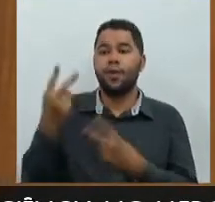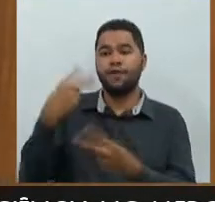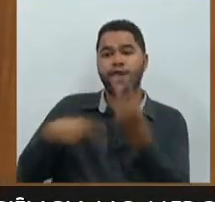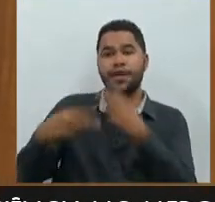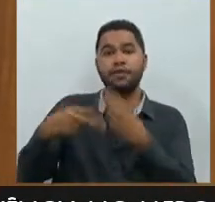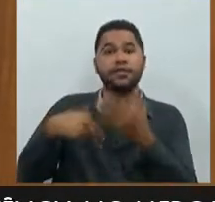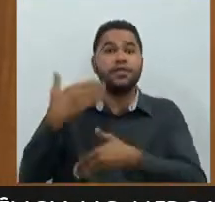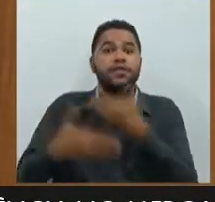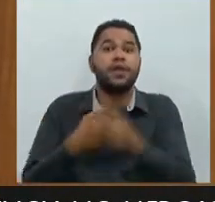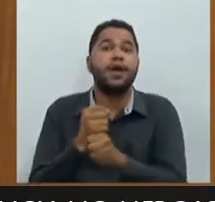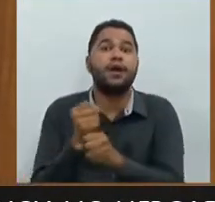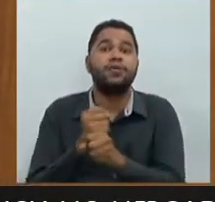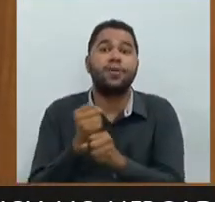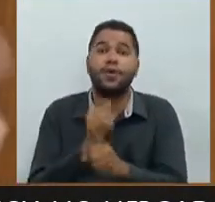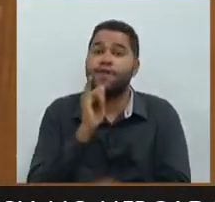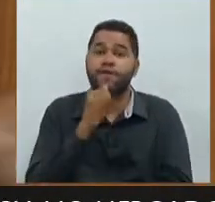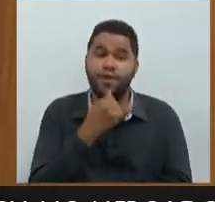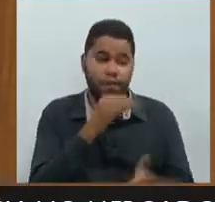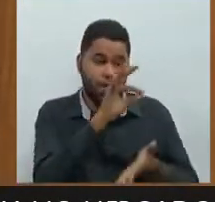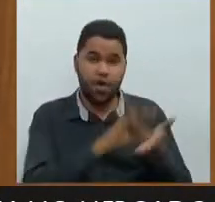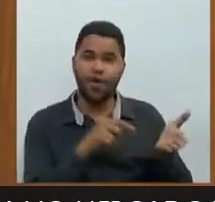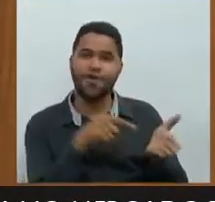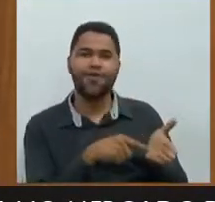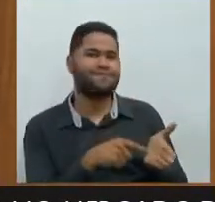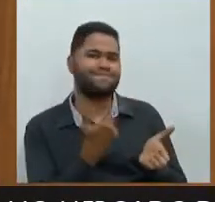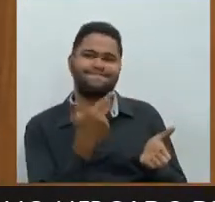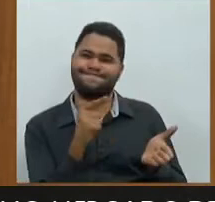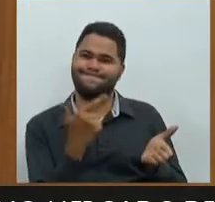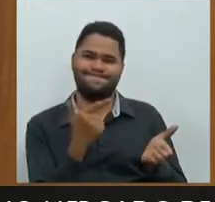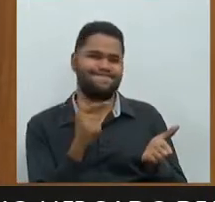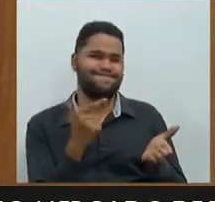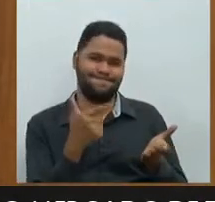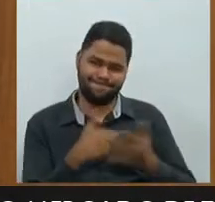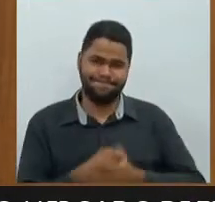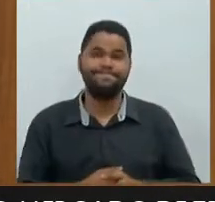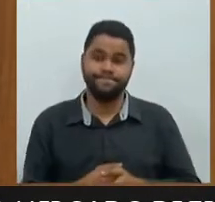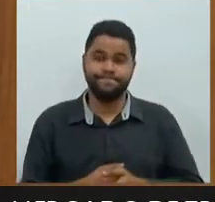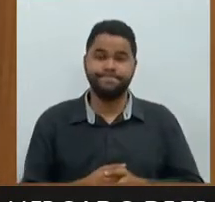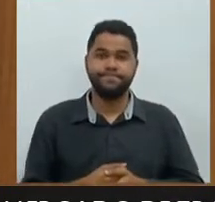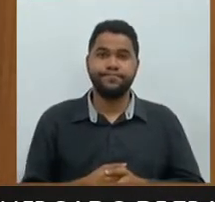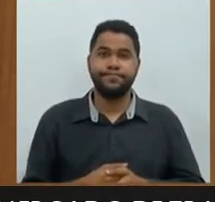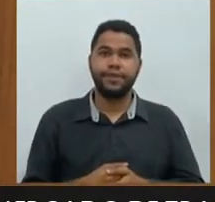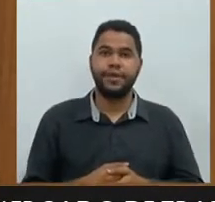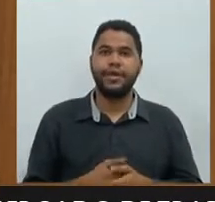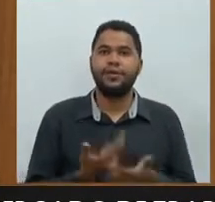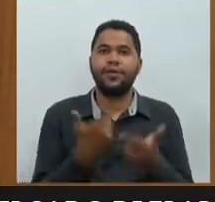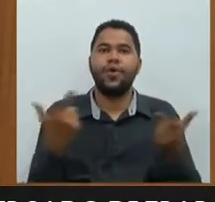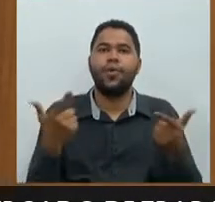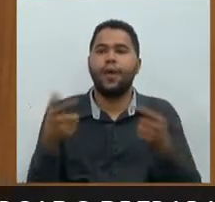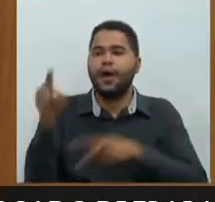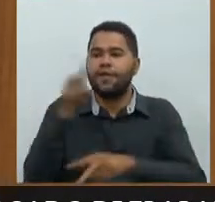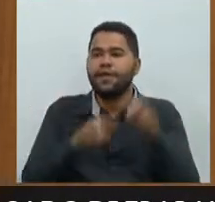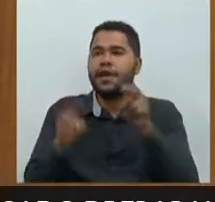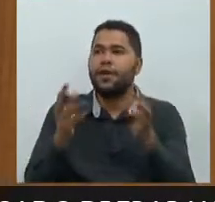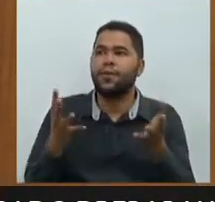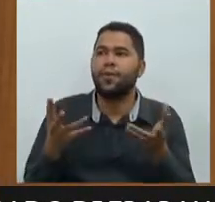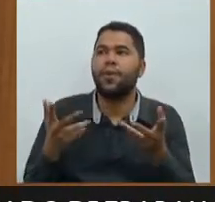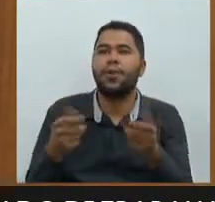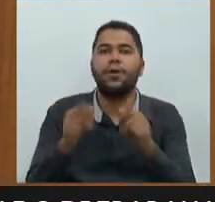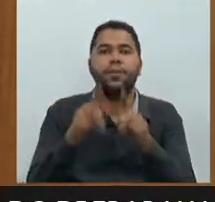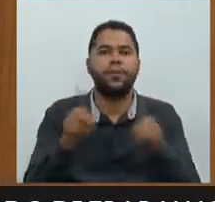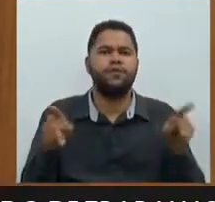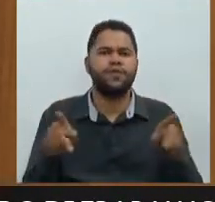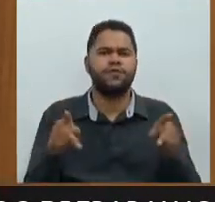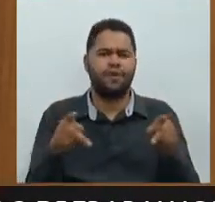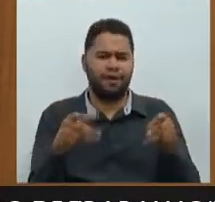desempenho anual, o que, infelizmente, não acontece com o professor que é contratado. Né? Então, não tem como a gente avaliar a qualidade do professor que